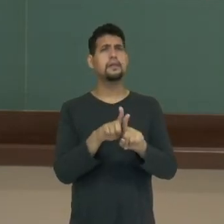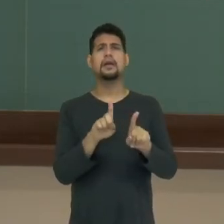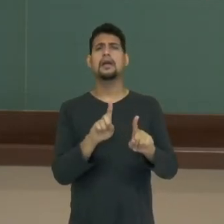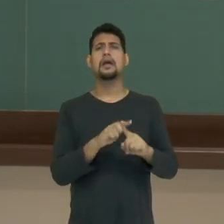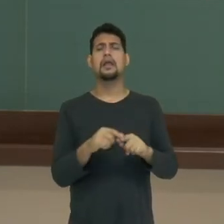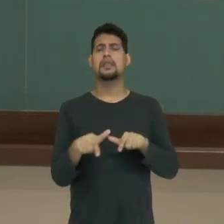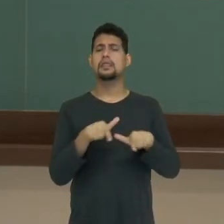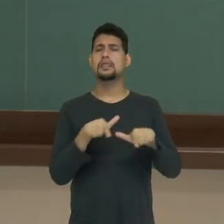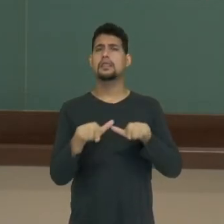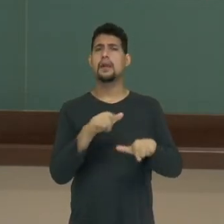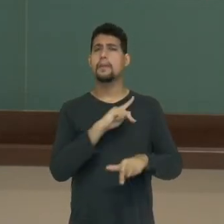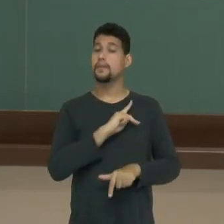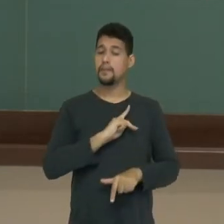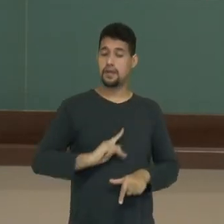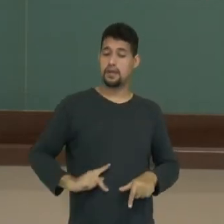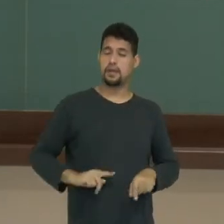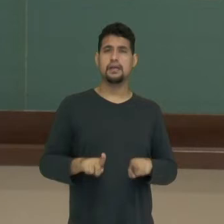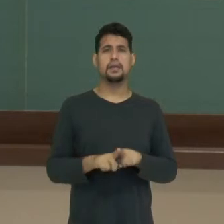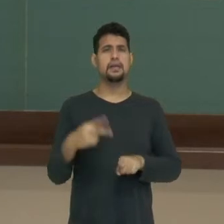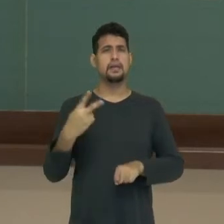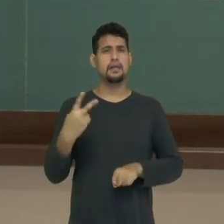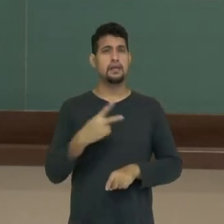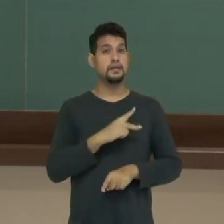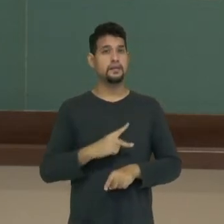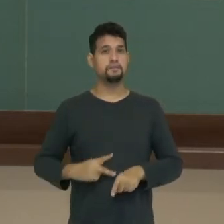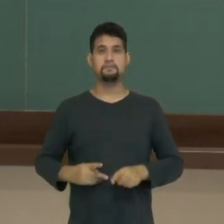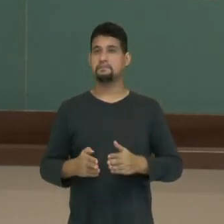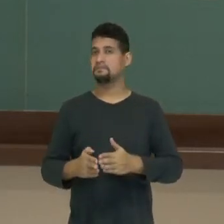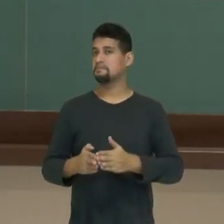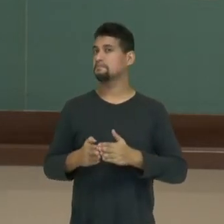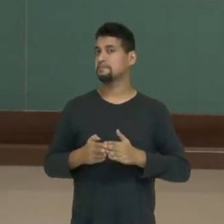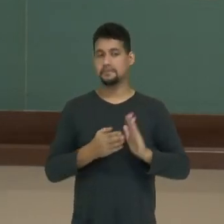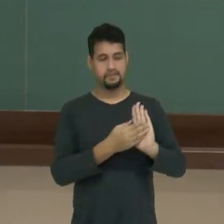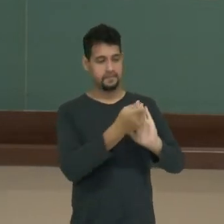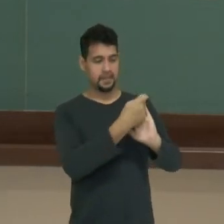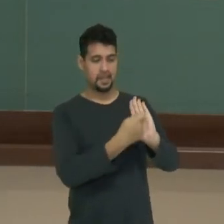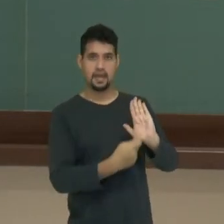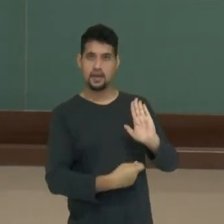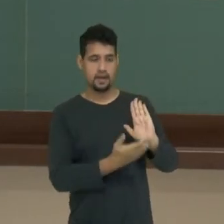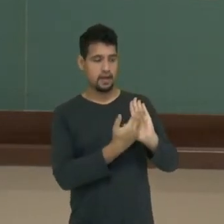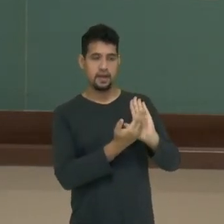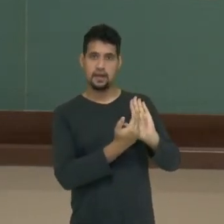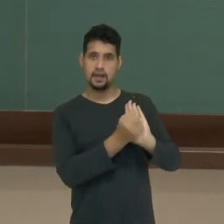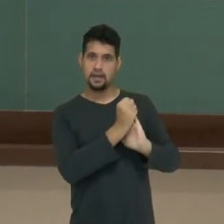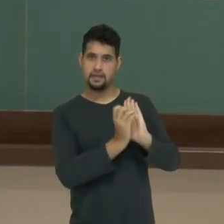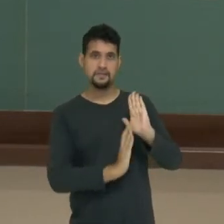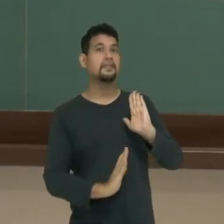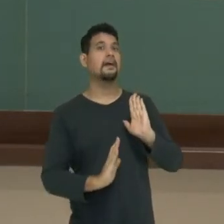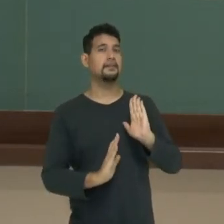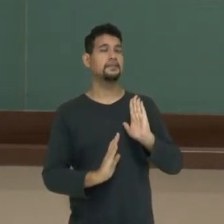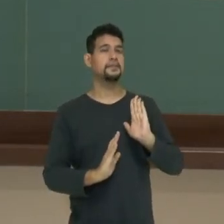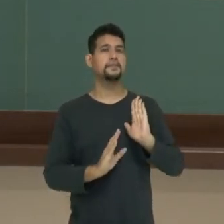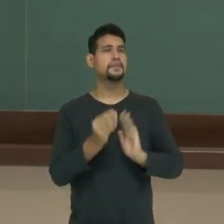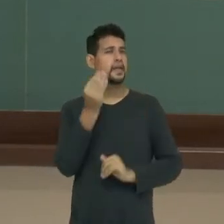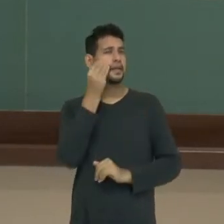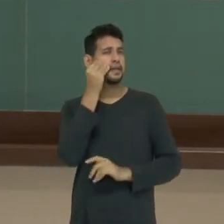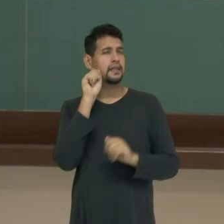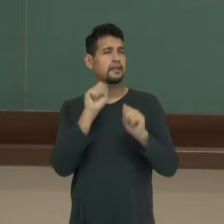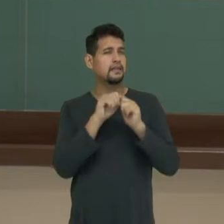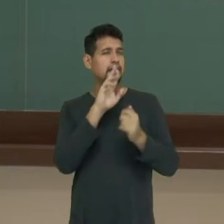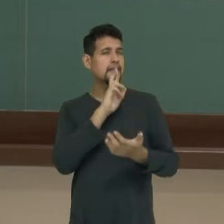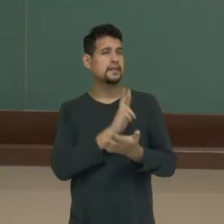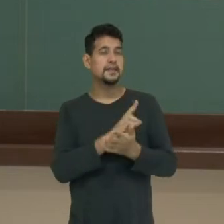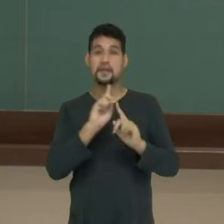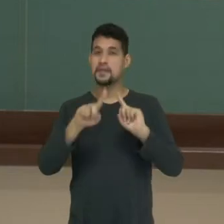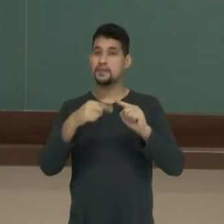cargos de presidente e vice-presidente. Por favor, anote aí no seu caderno esse exercício, tente fazer a resolução